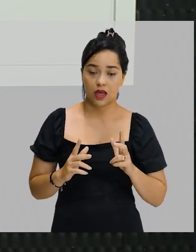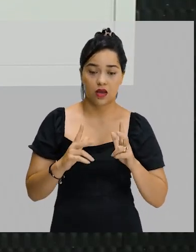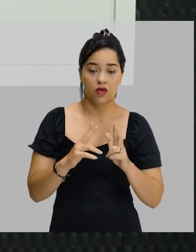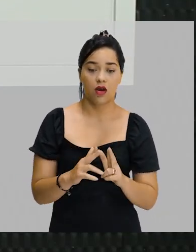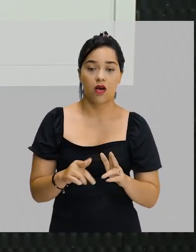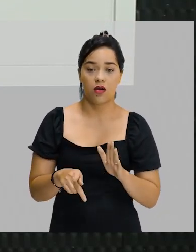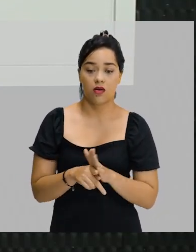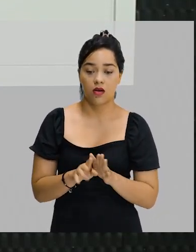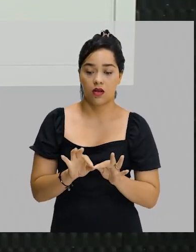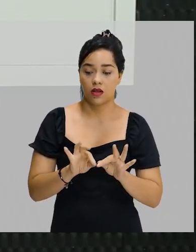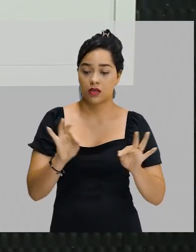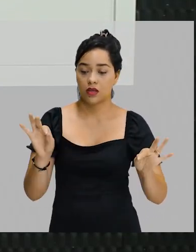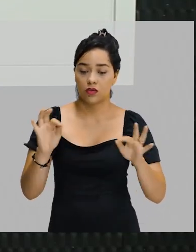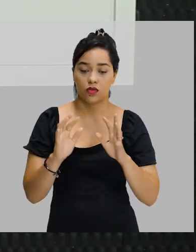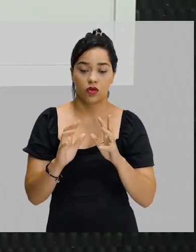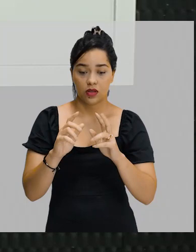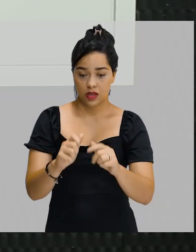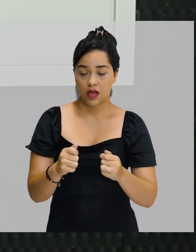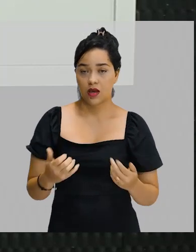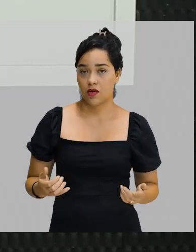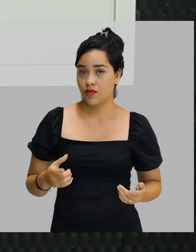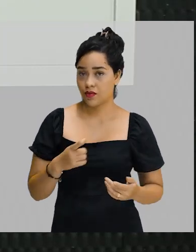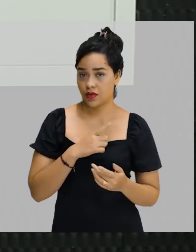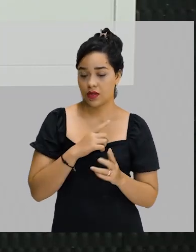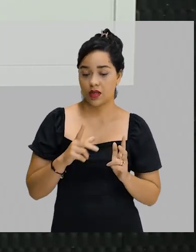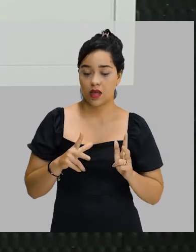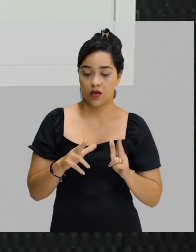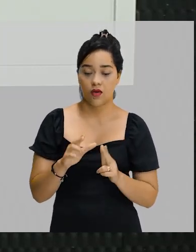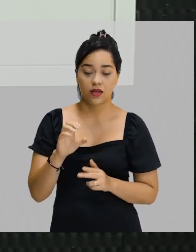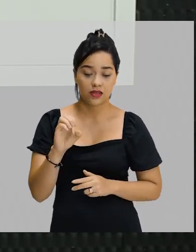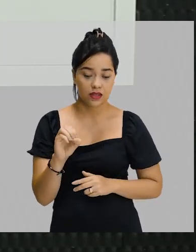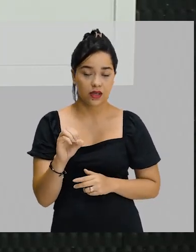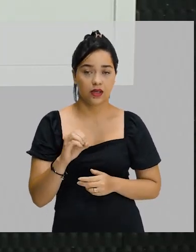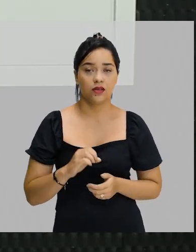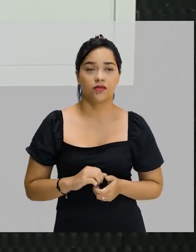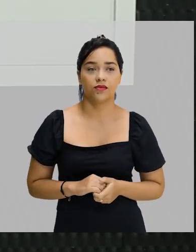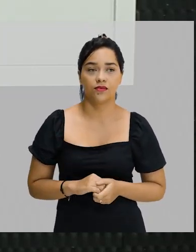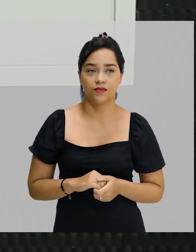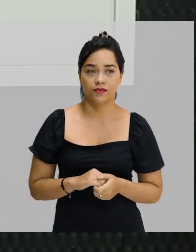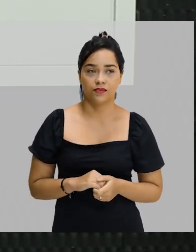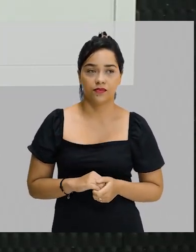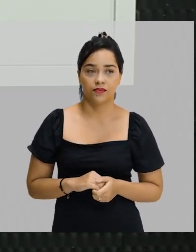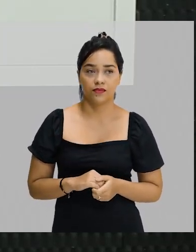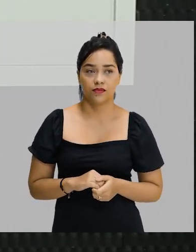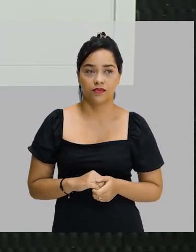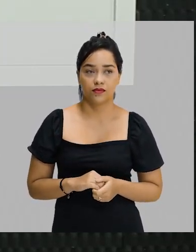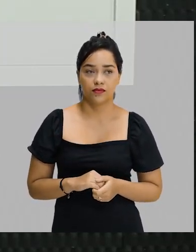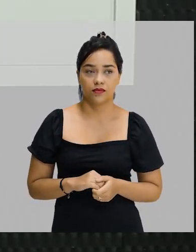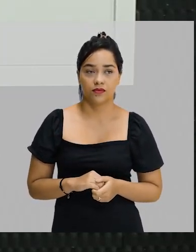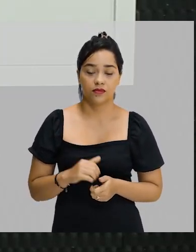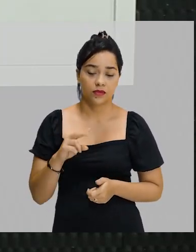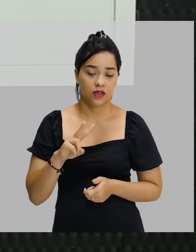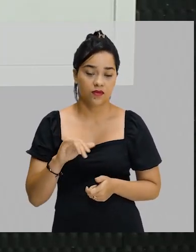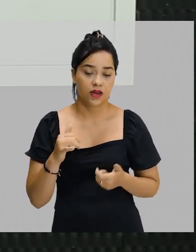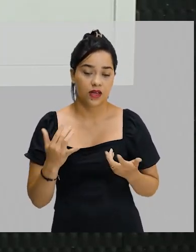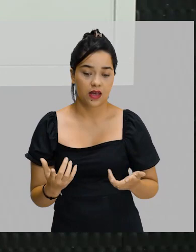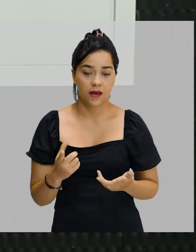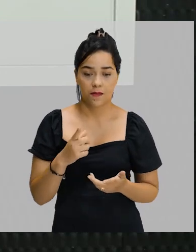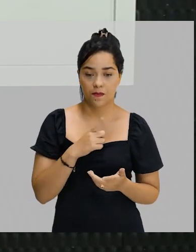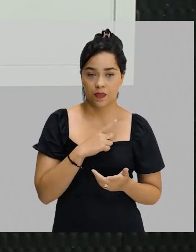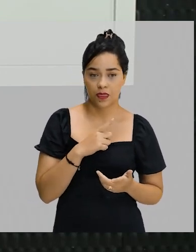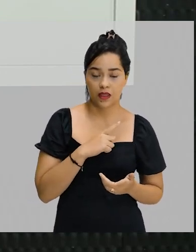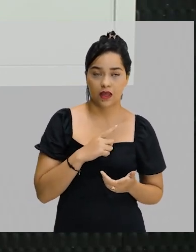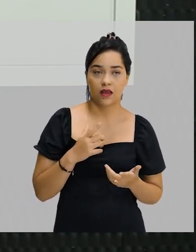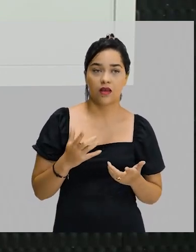à elongação total, né? Quando o ângulo for zero. Elongação total, ó. Então essa elongação ela